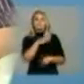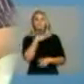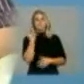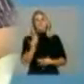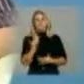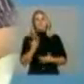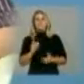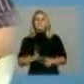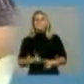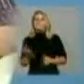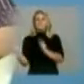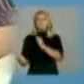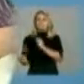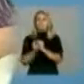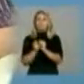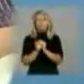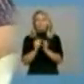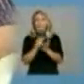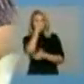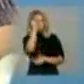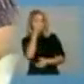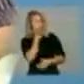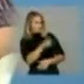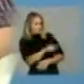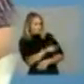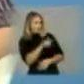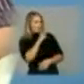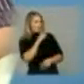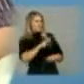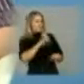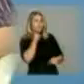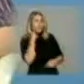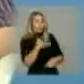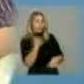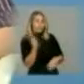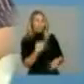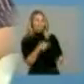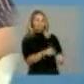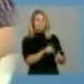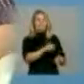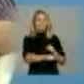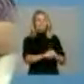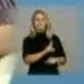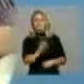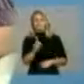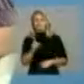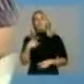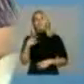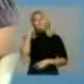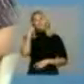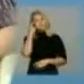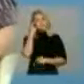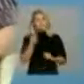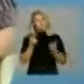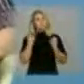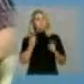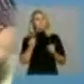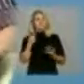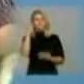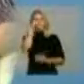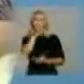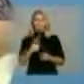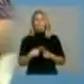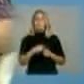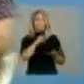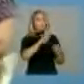ela carregou isso, né? Muita gente dizia, ah, foi você que matou o Fontenelle. Até ela carregou isso muitos anos. E, na verdade, não tinha sido